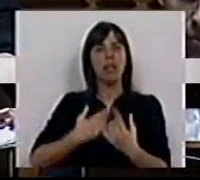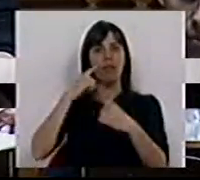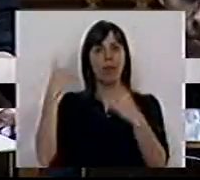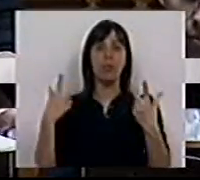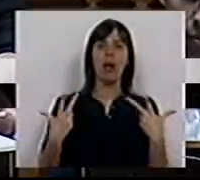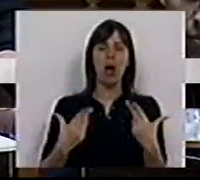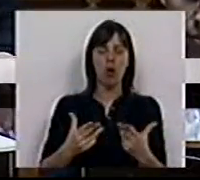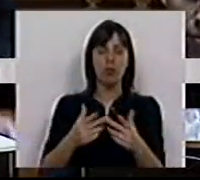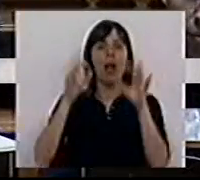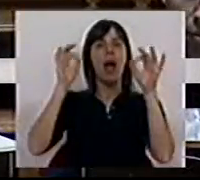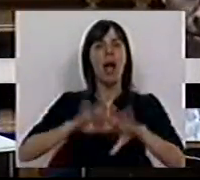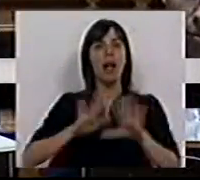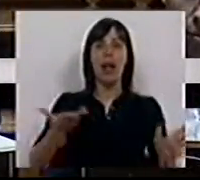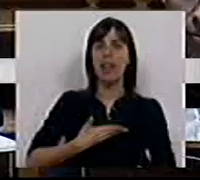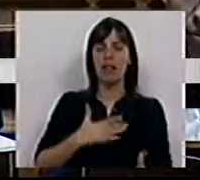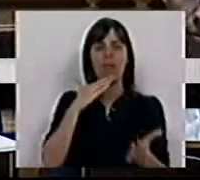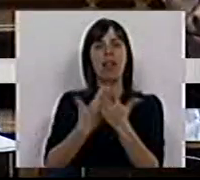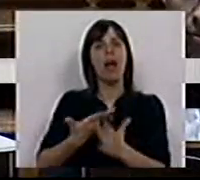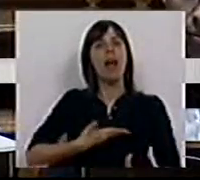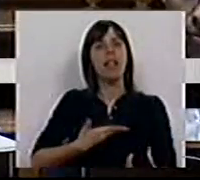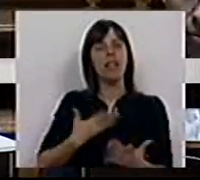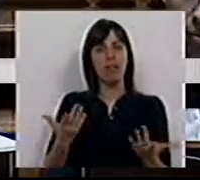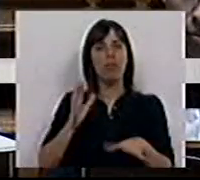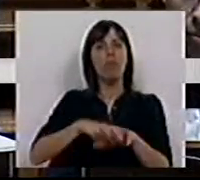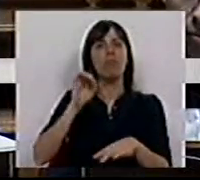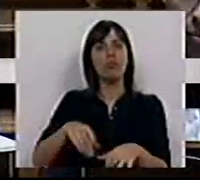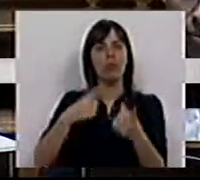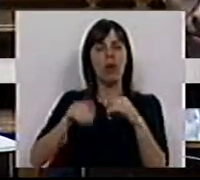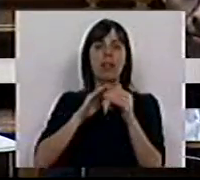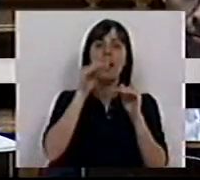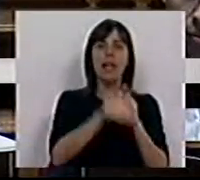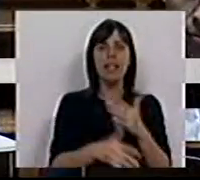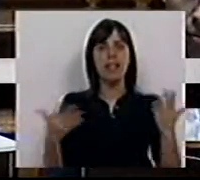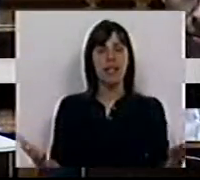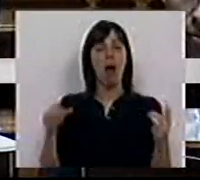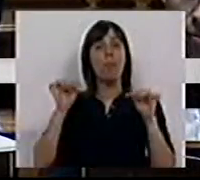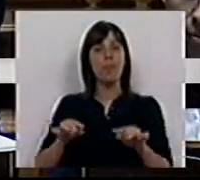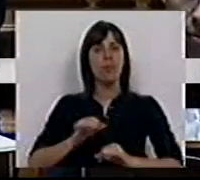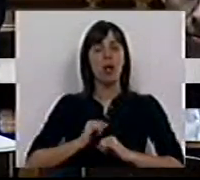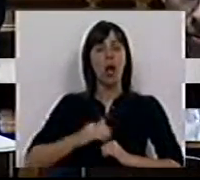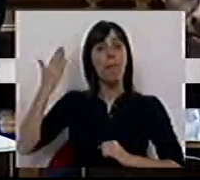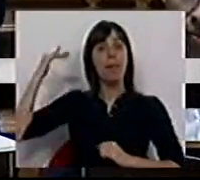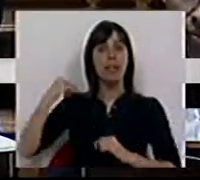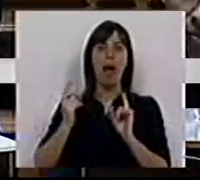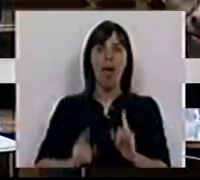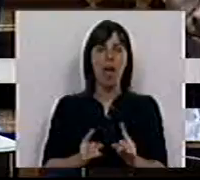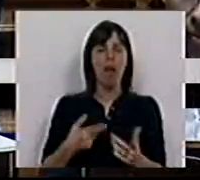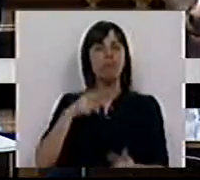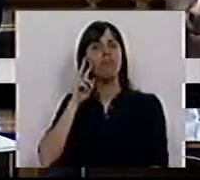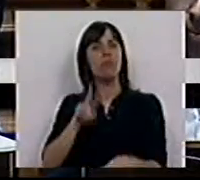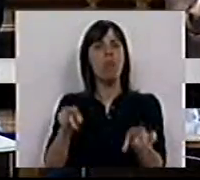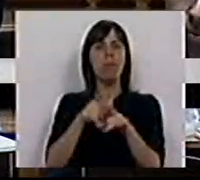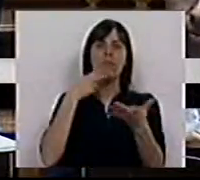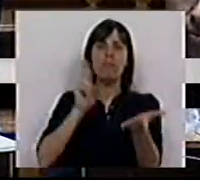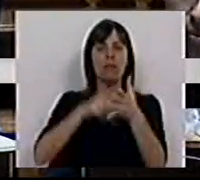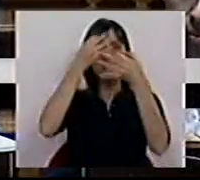A austeridade para acabar com a dívida causou dívida porque causa recessão. E este é o nosso passado e temos de olhar para ele